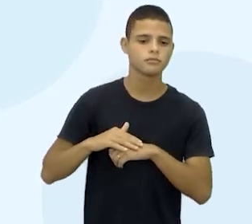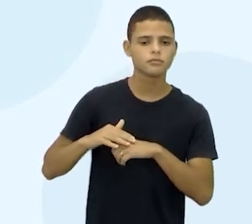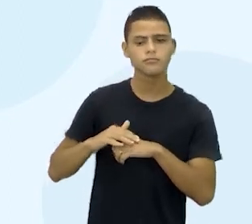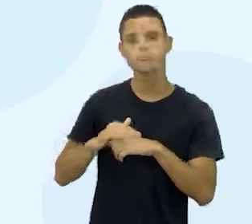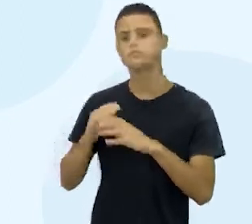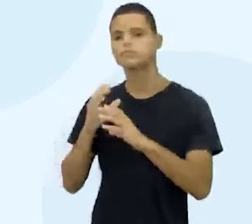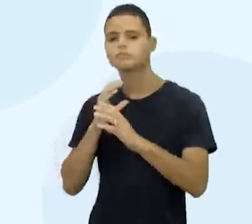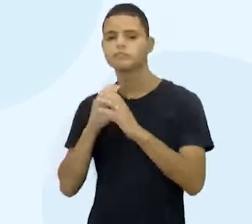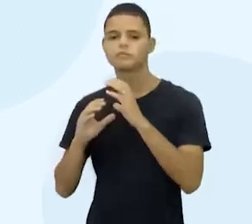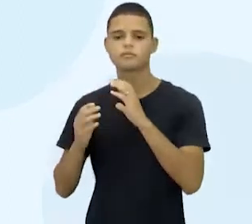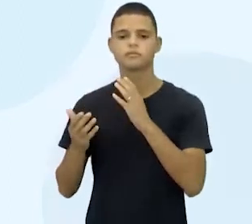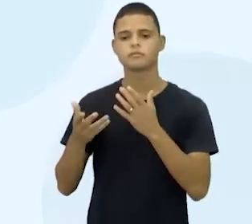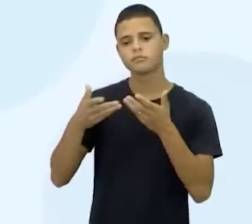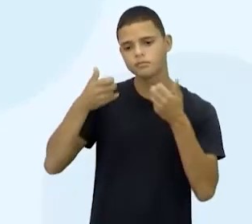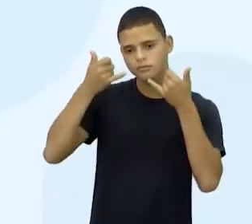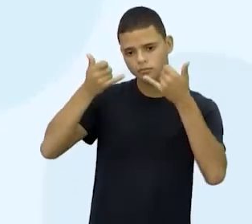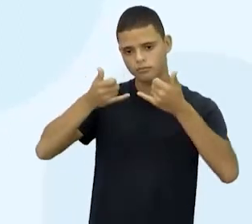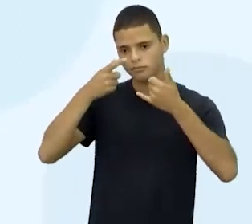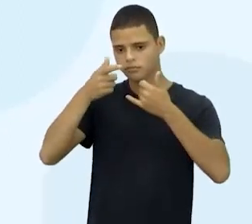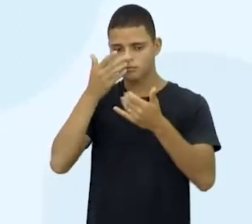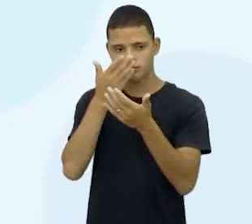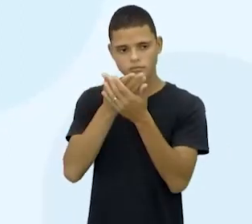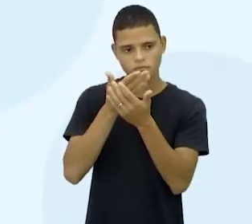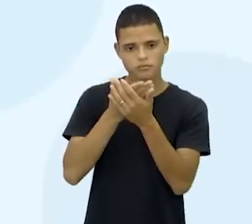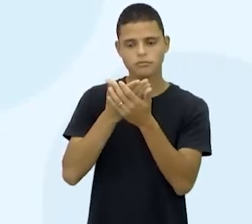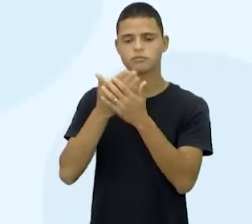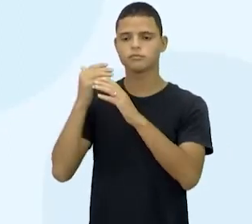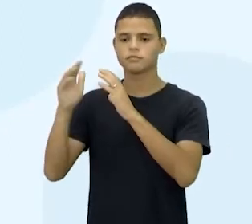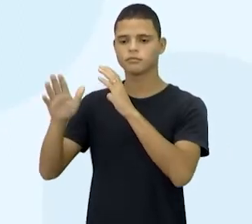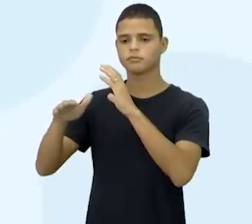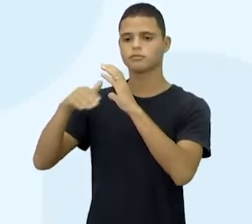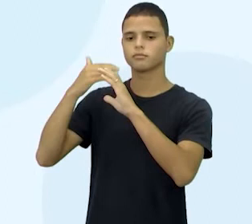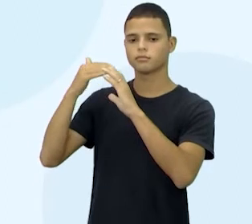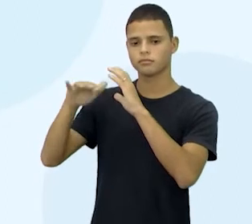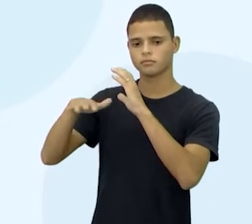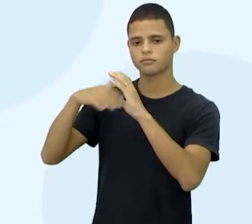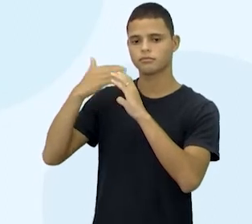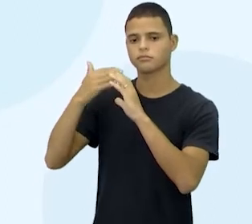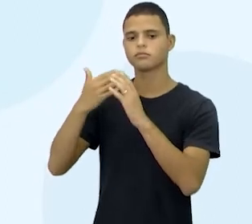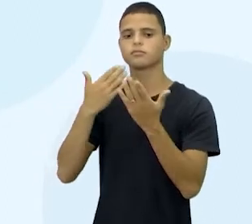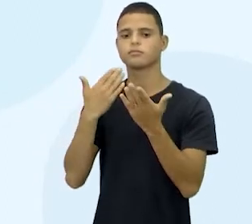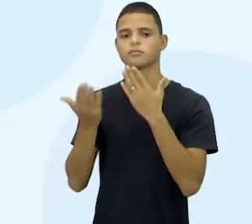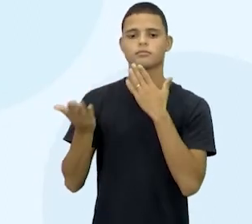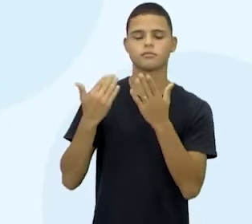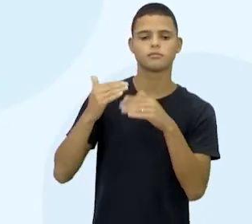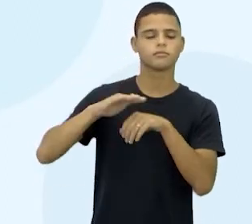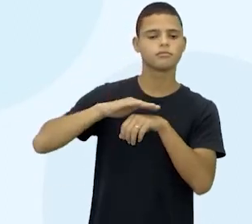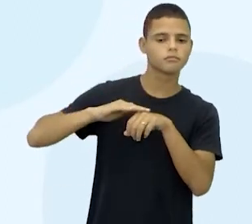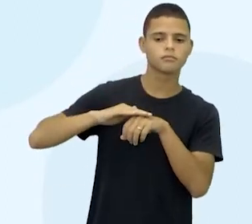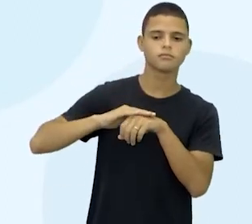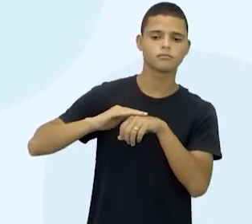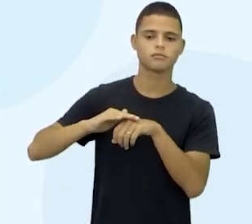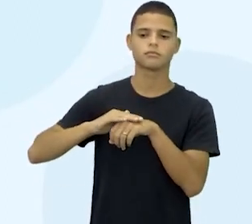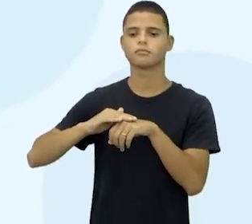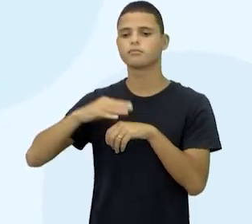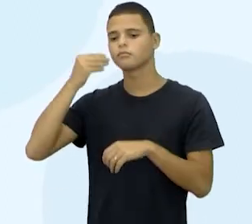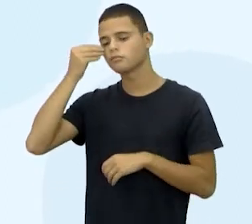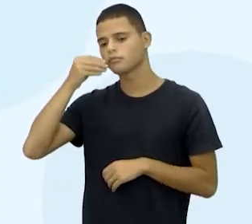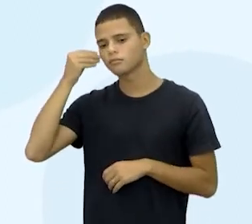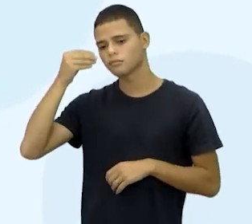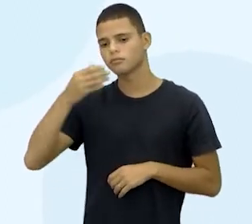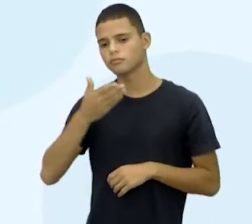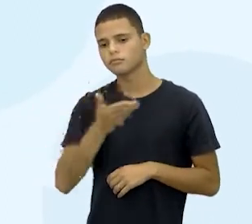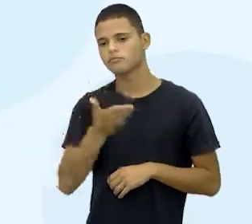né? Eu trago as informações, vocês estudantes compartilham, né, através da comunicação interpessoal, as experiências de vocês,